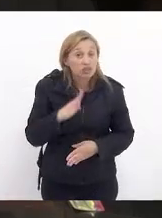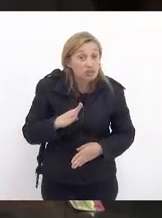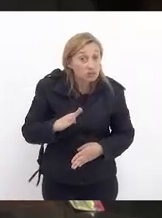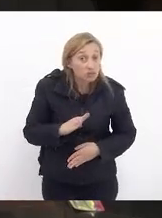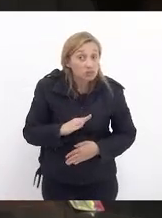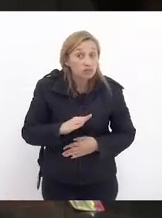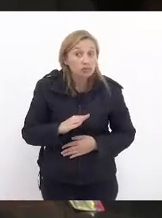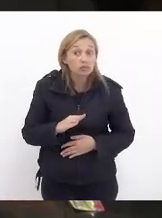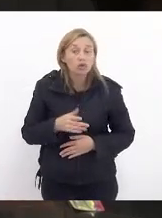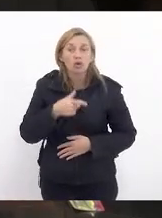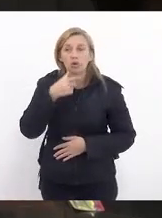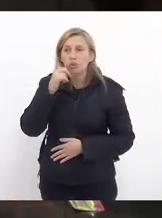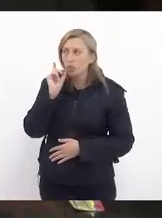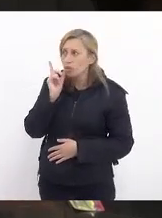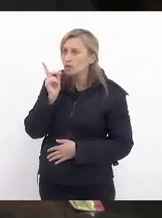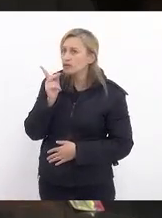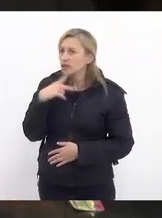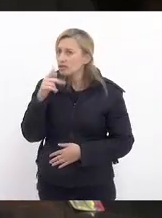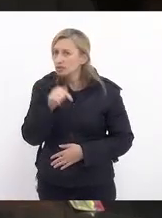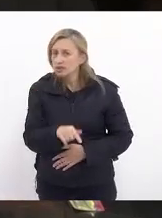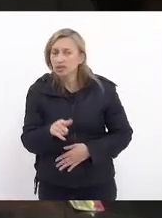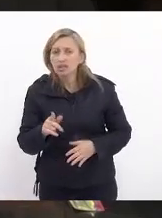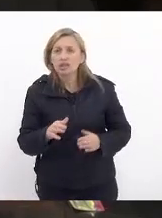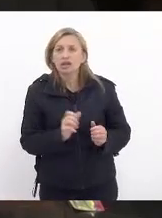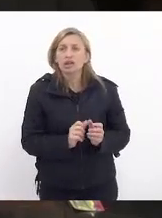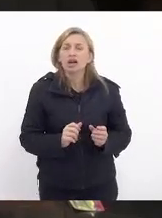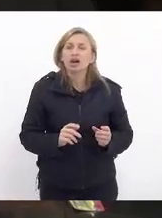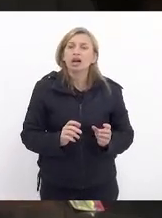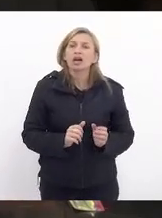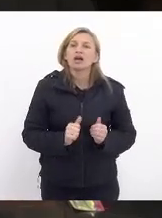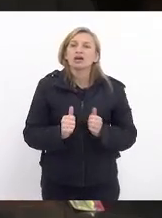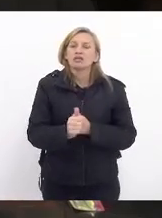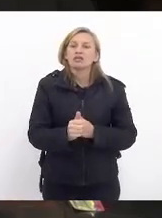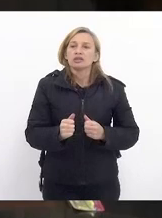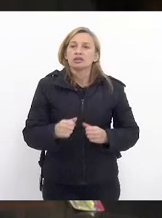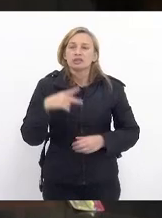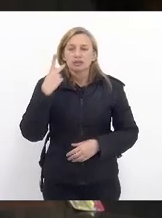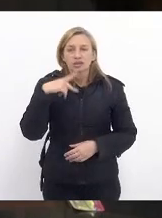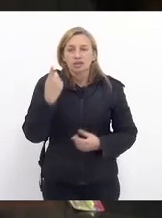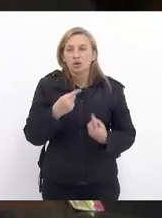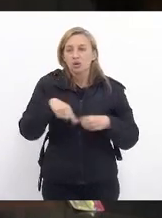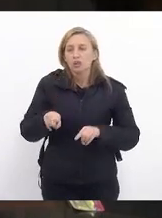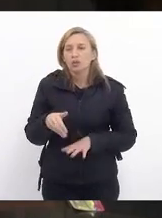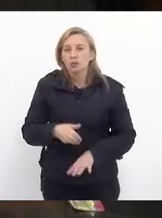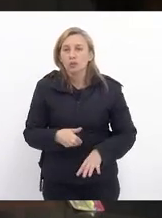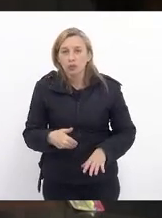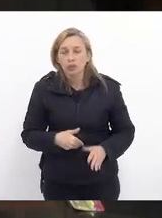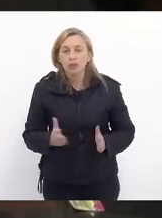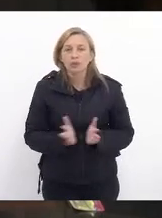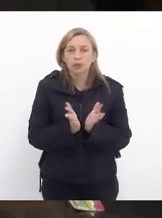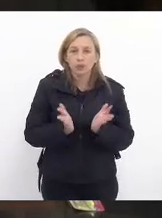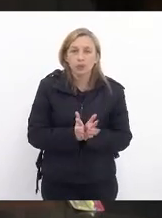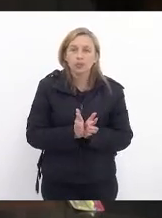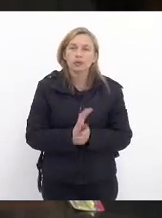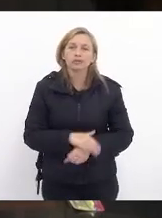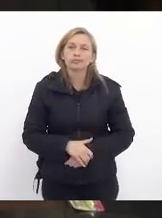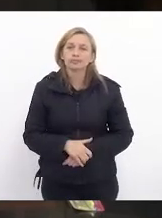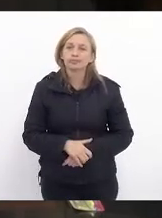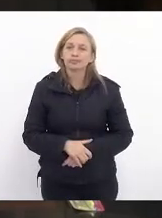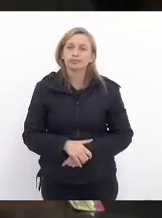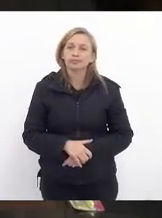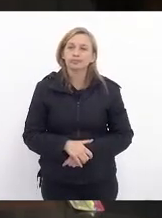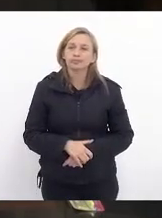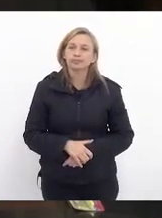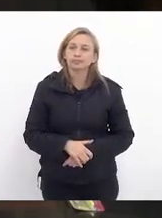Brasil e ontem lançamos aqui a frente parlamentar e é de combate à fome EA extrema pobreza